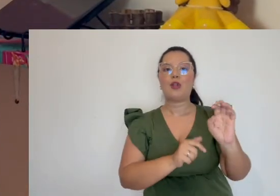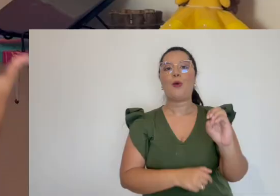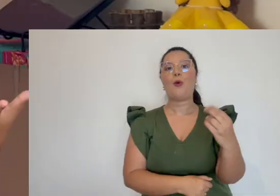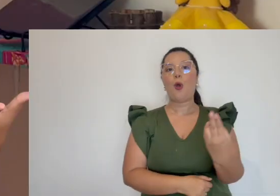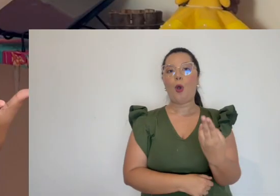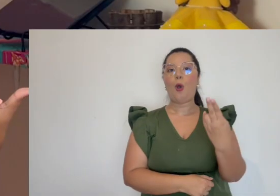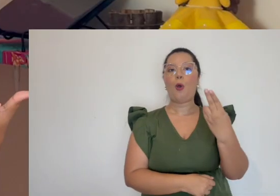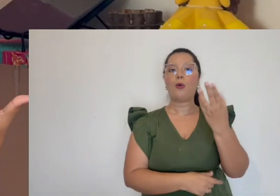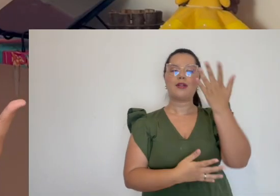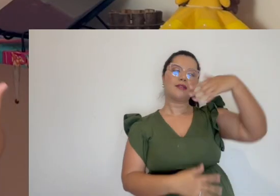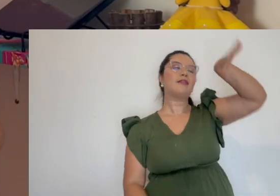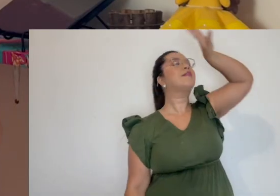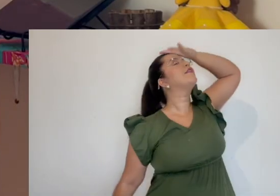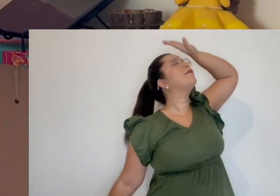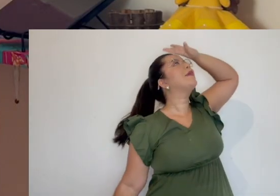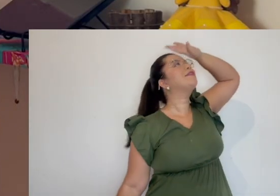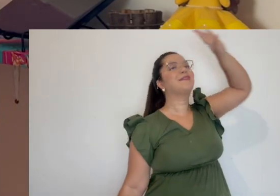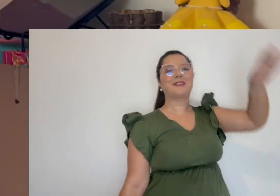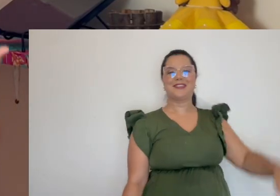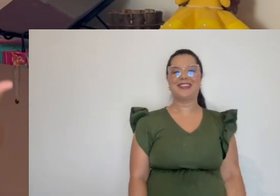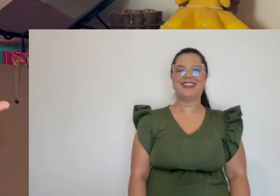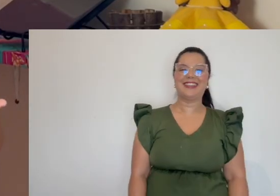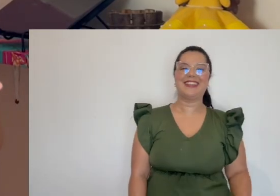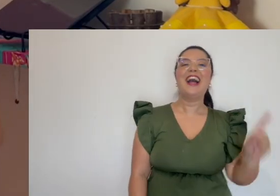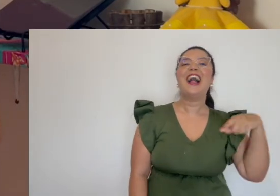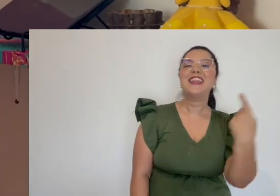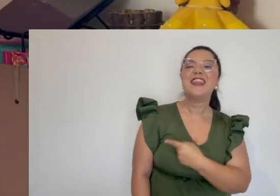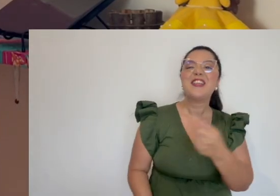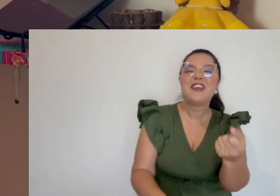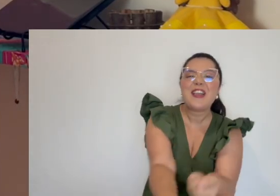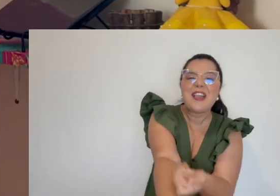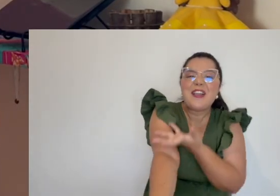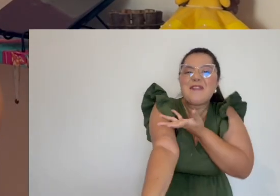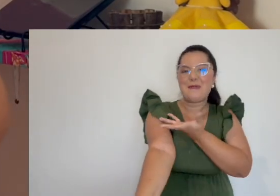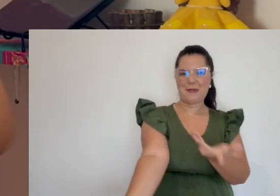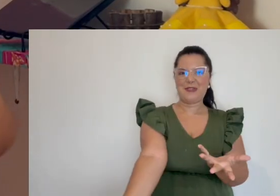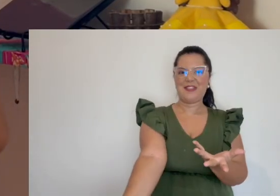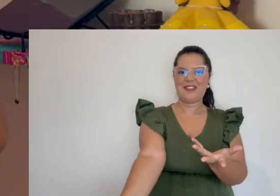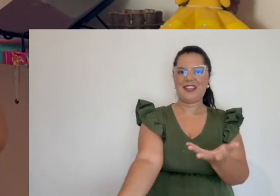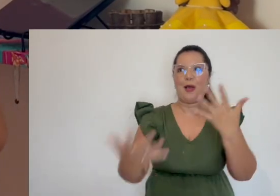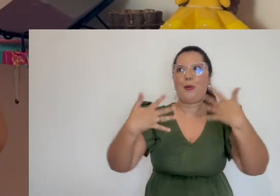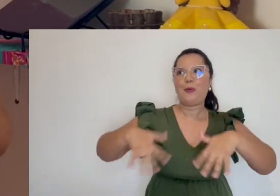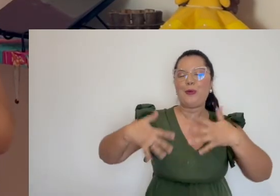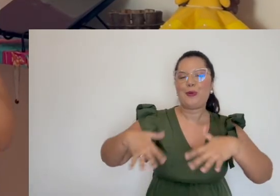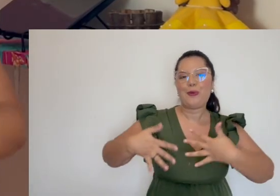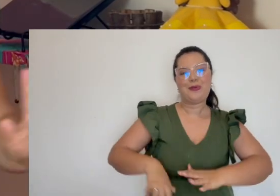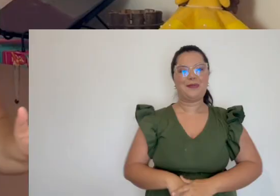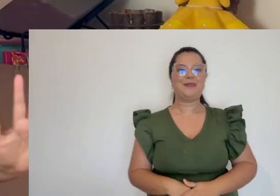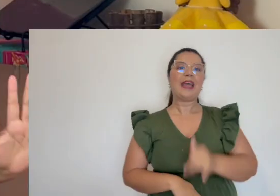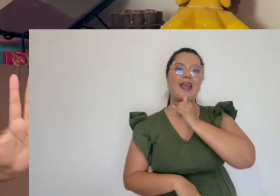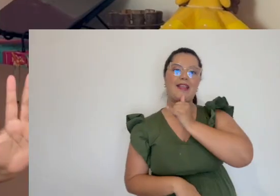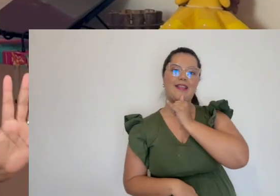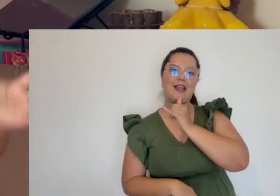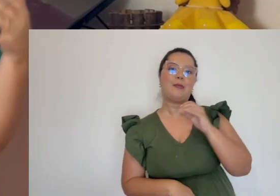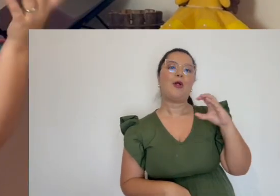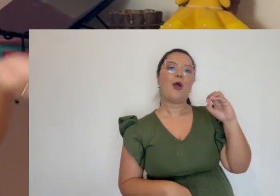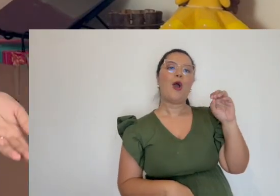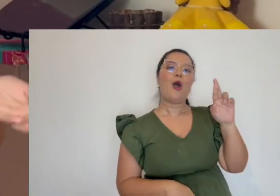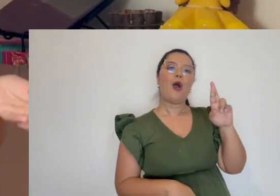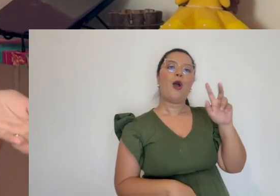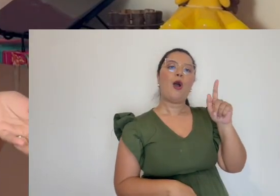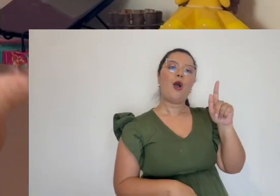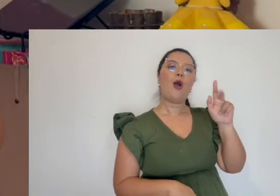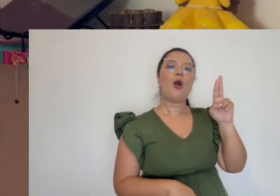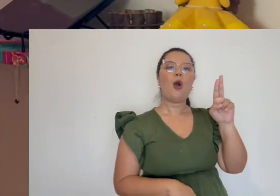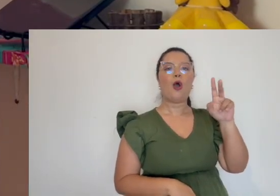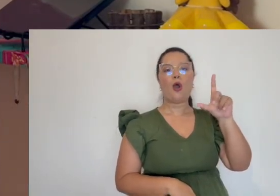ou dramático. É aquele tipo de romance que vai apelar para as nossas emoções, essencialmente. Como,